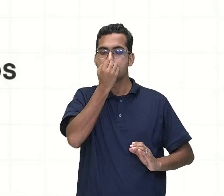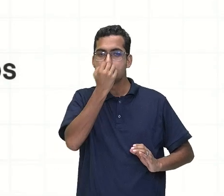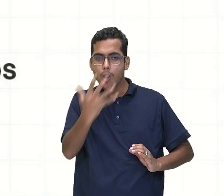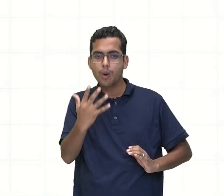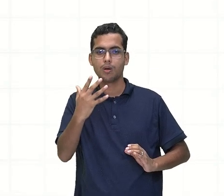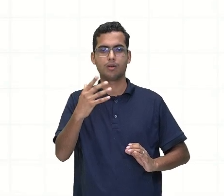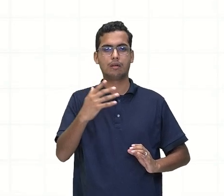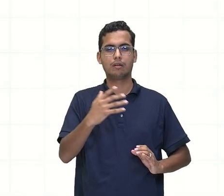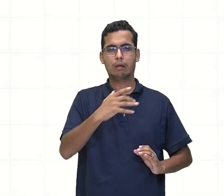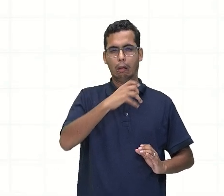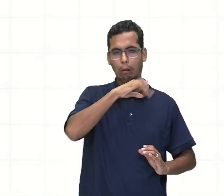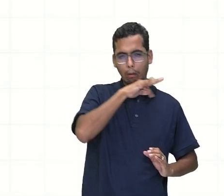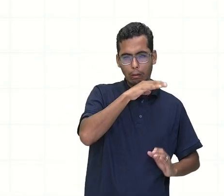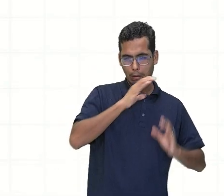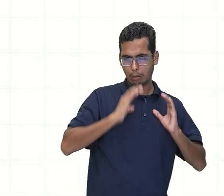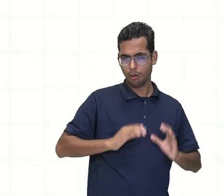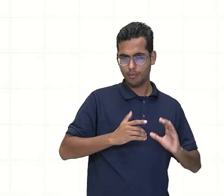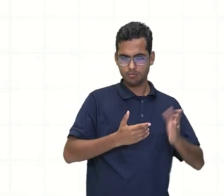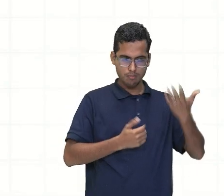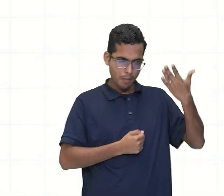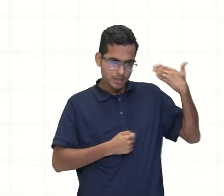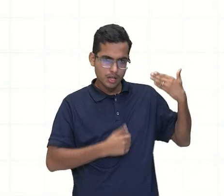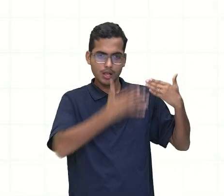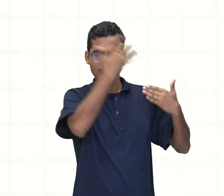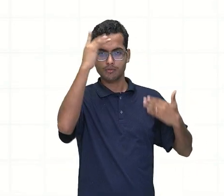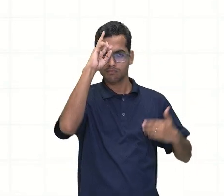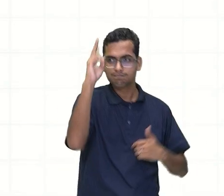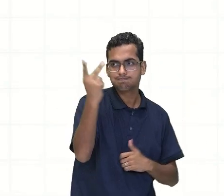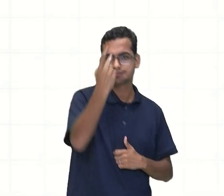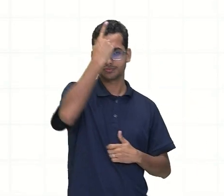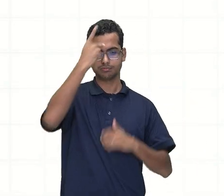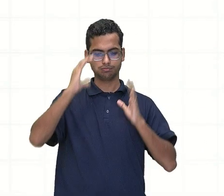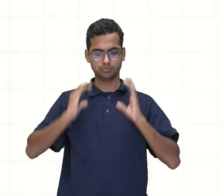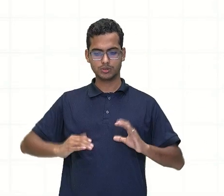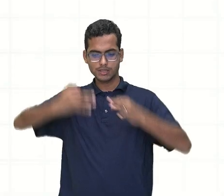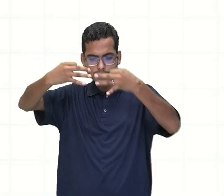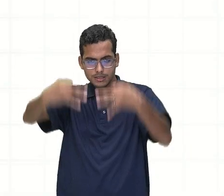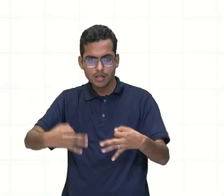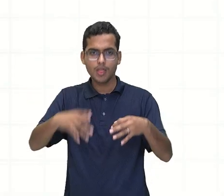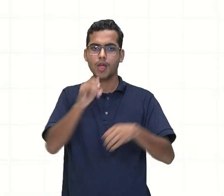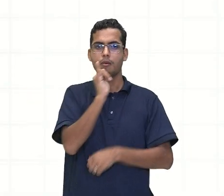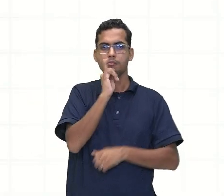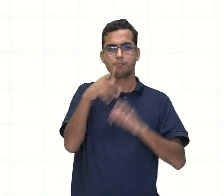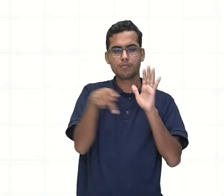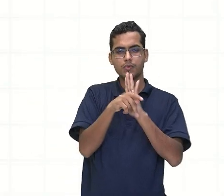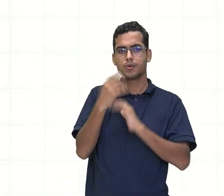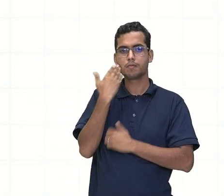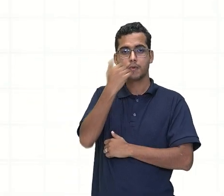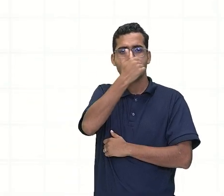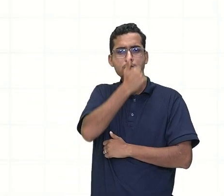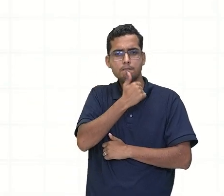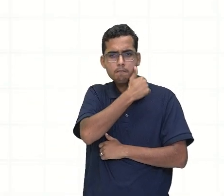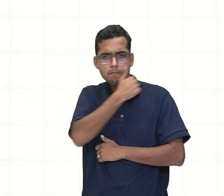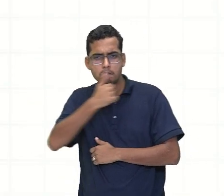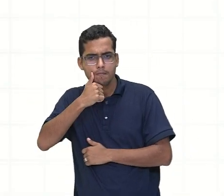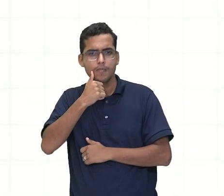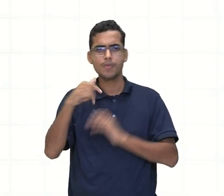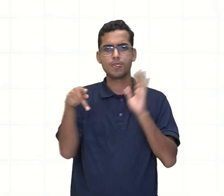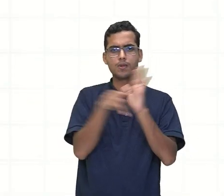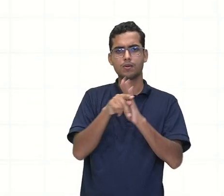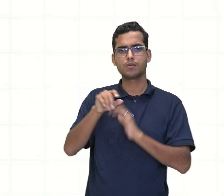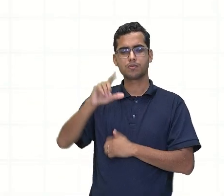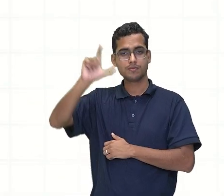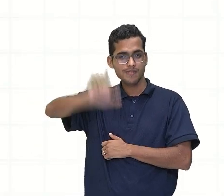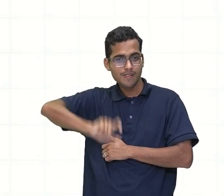exemplos aqui bem interessantes nisso. Por exemplo, a prática do jejum no Ramadã, ela promove a moderação e o autocontrole,